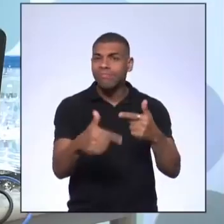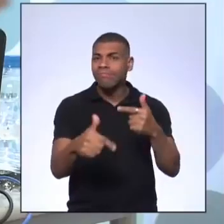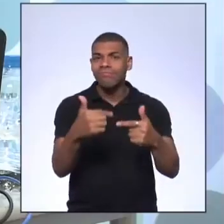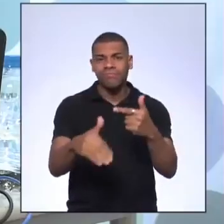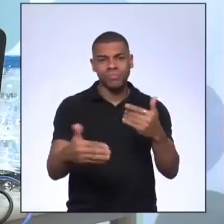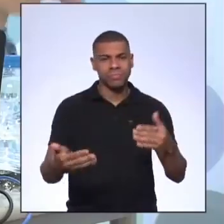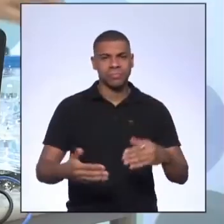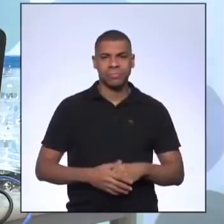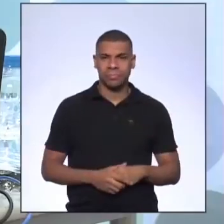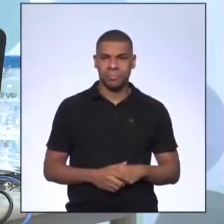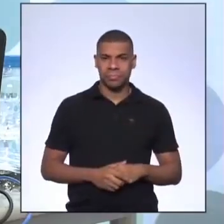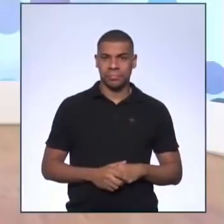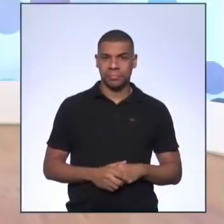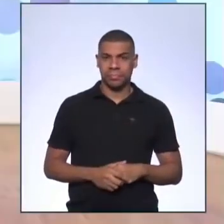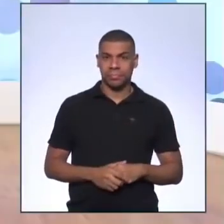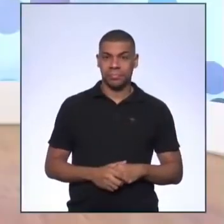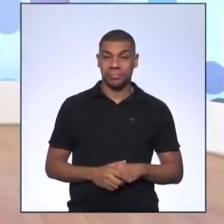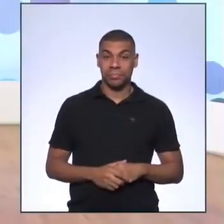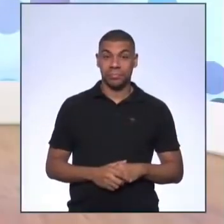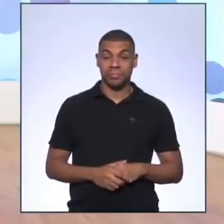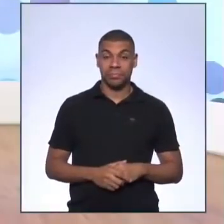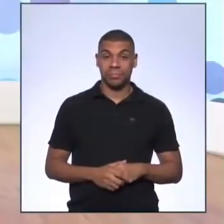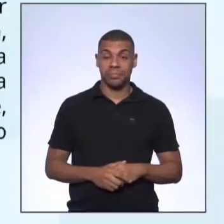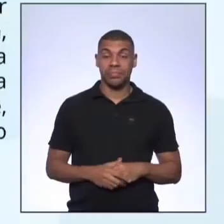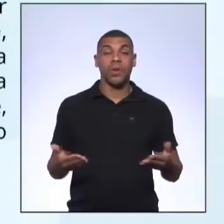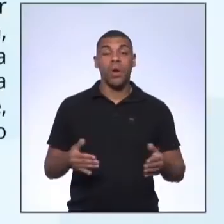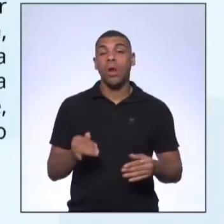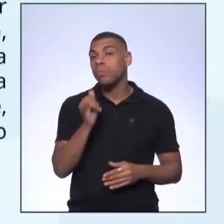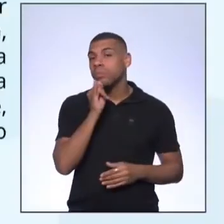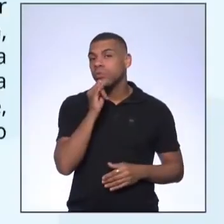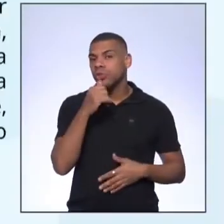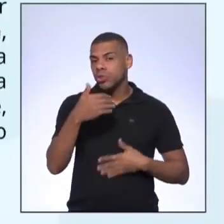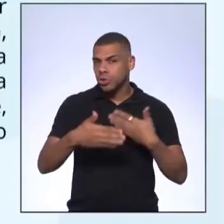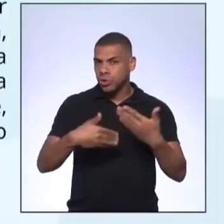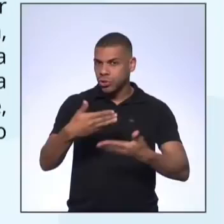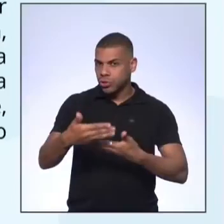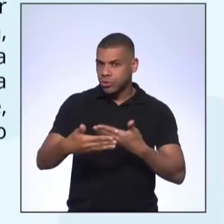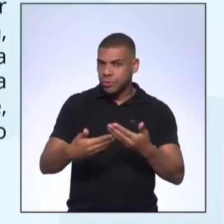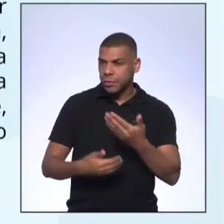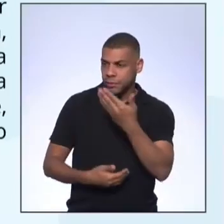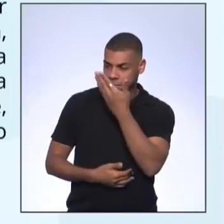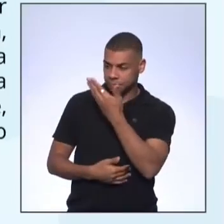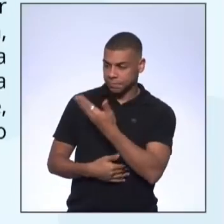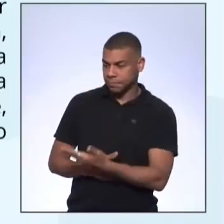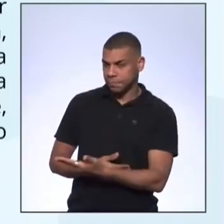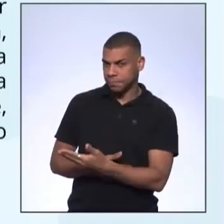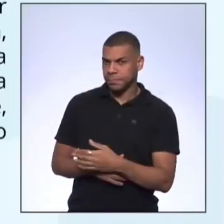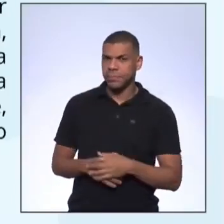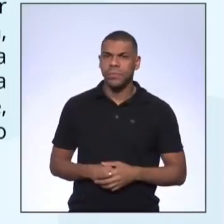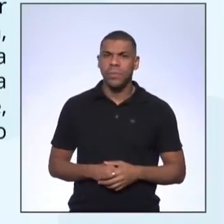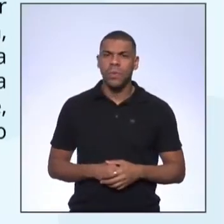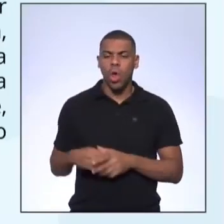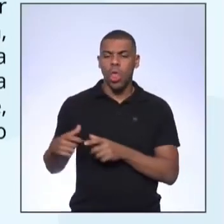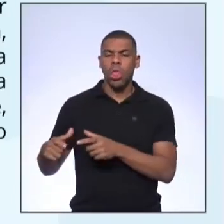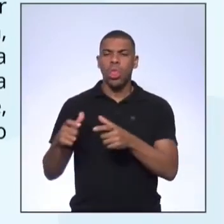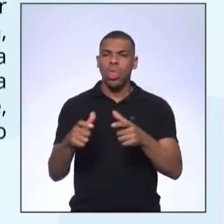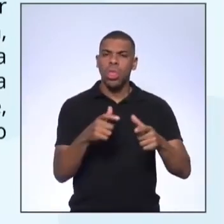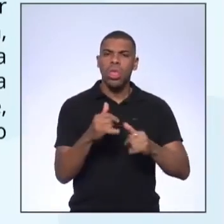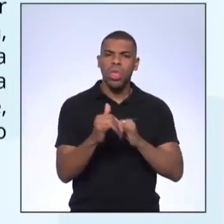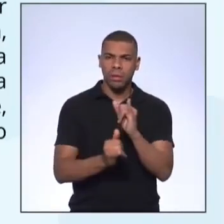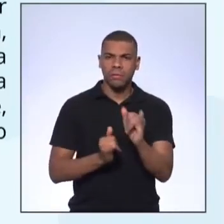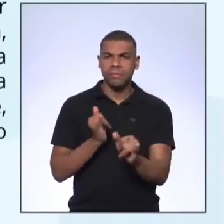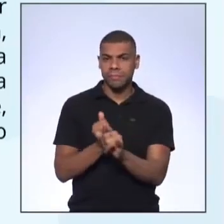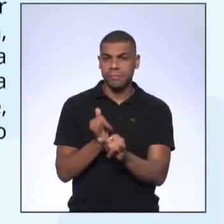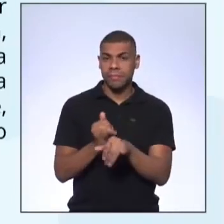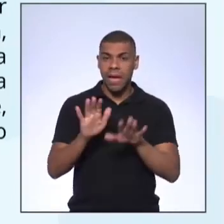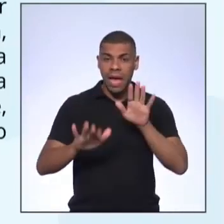para mim, por favor, exemplo de Exemplos de desenvolvimento. desenvolvimento. Estudos já comprovaram que o espaço virtual permite experiências que na